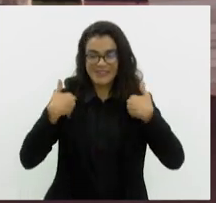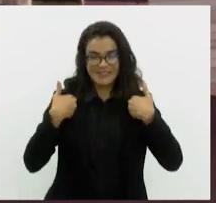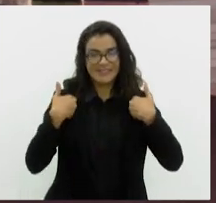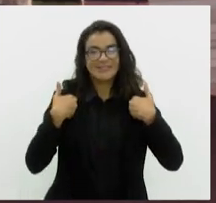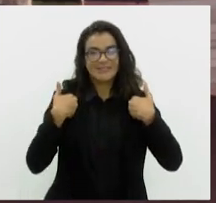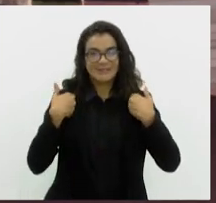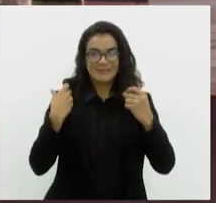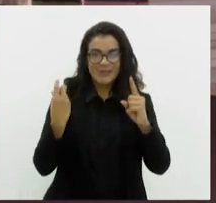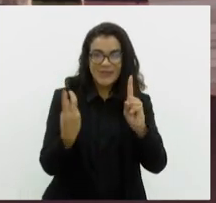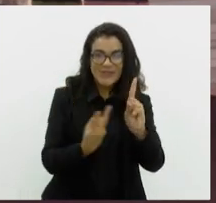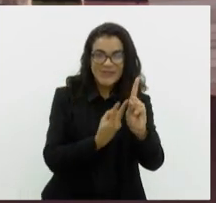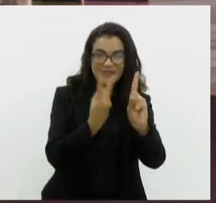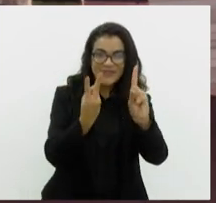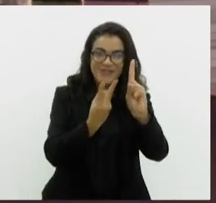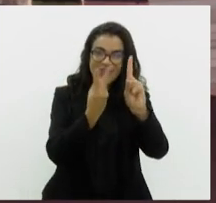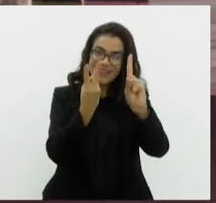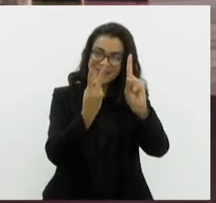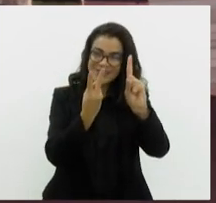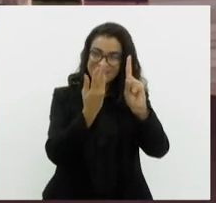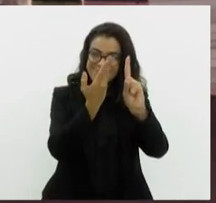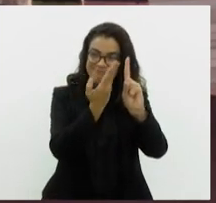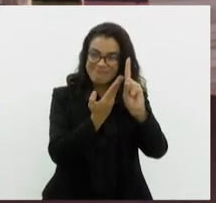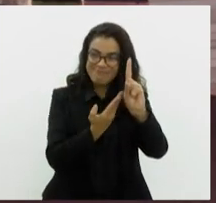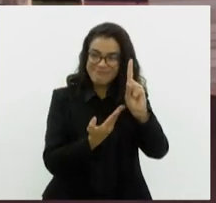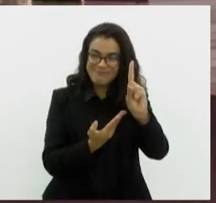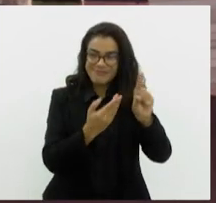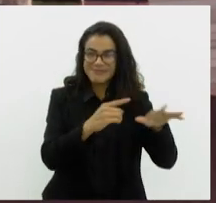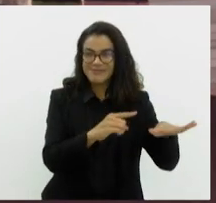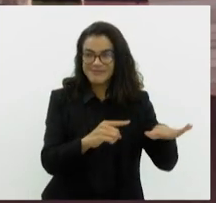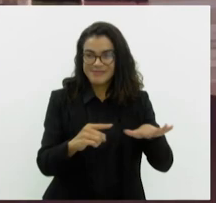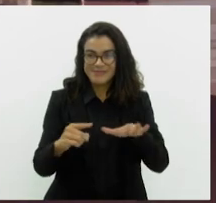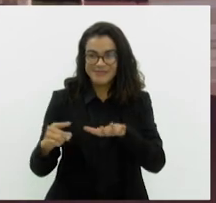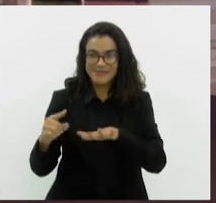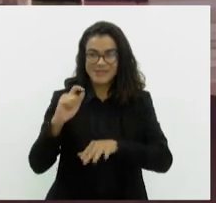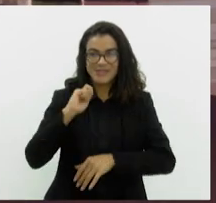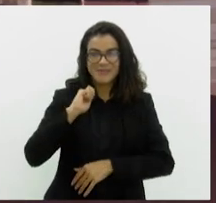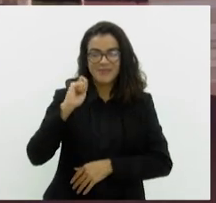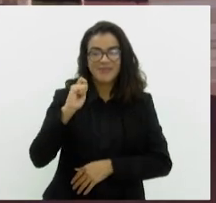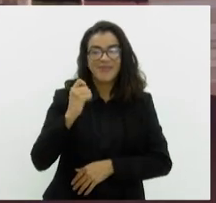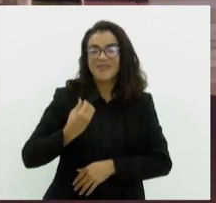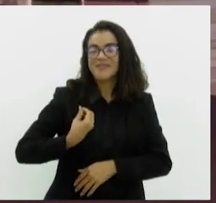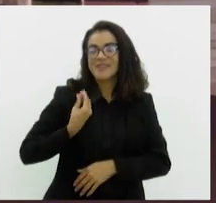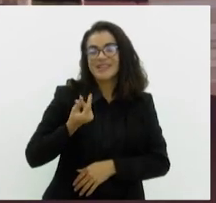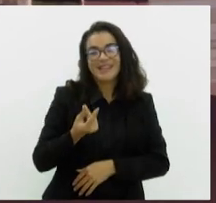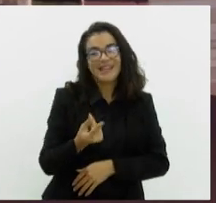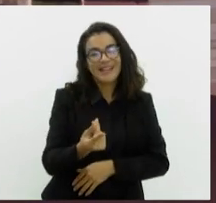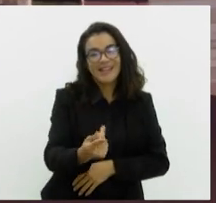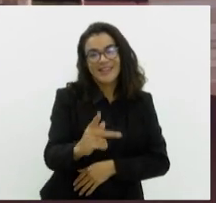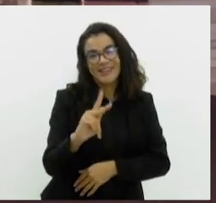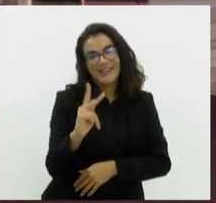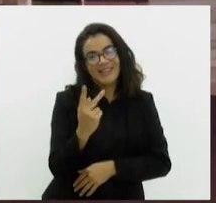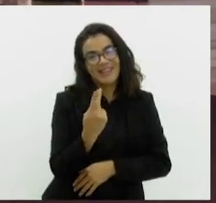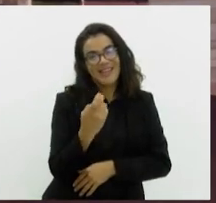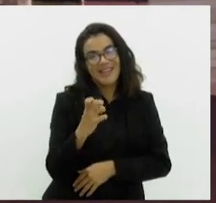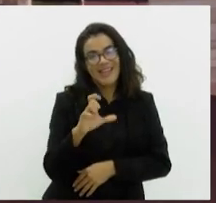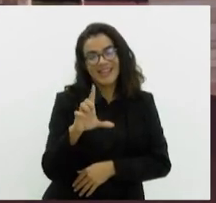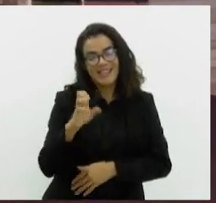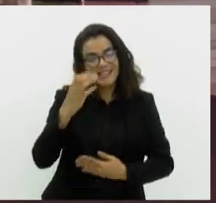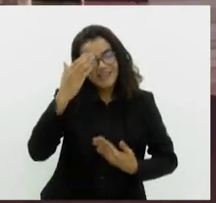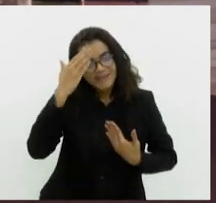reconhecimento aqui nessa semana de abril. Vida longa a Helena Teodoro e